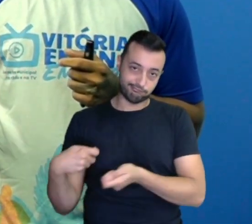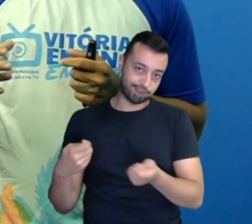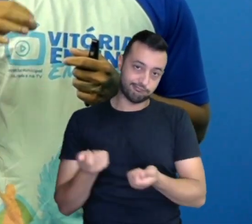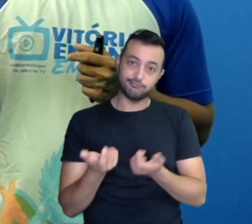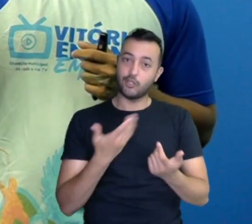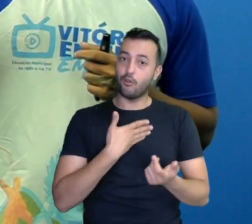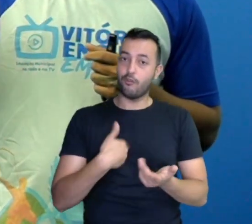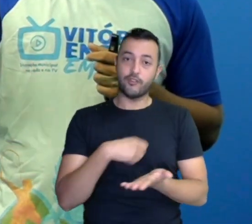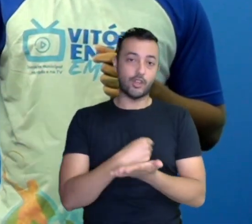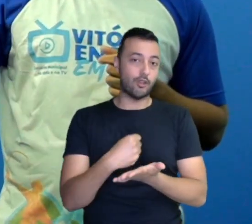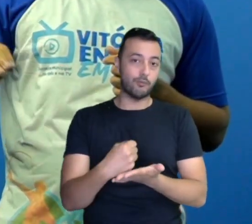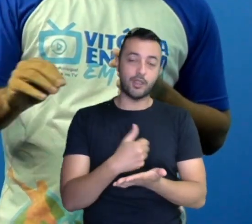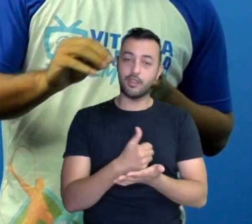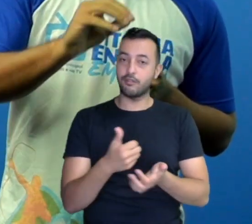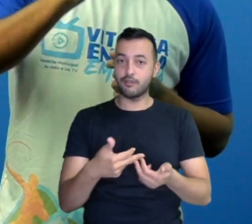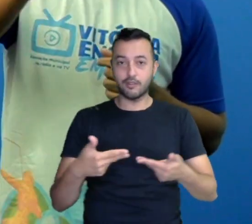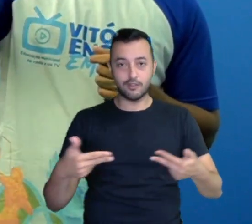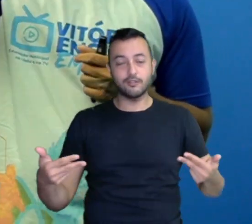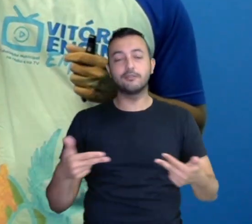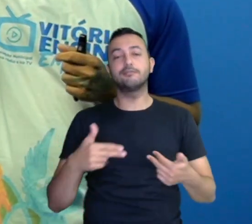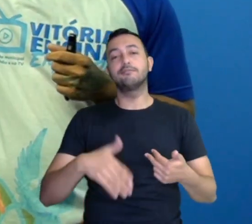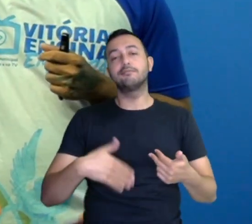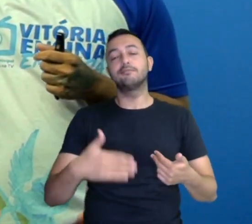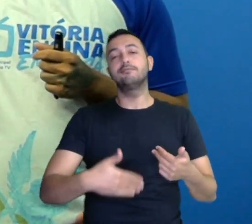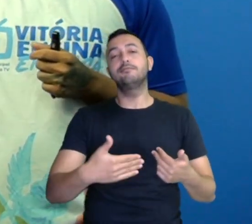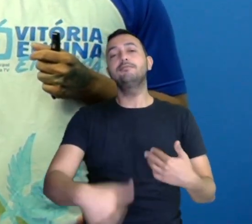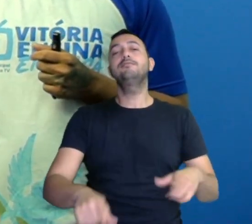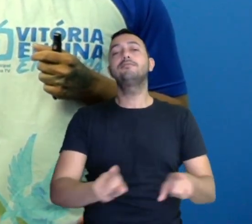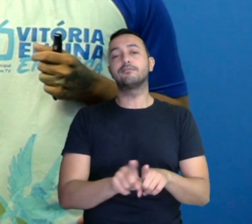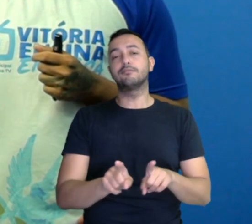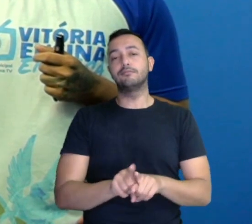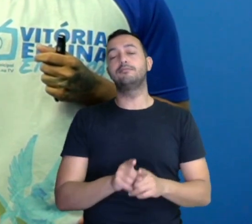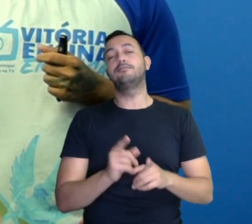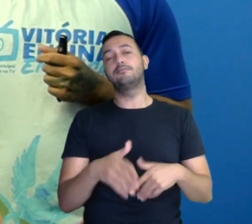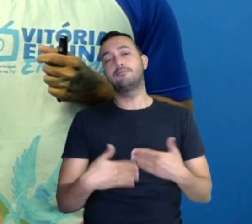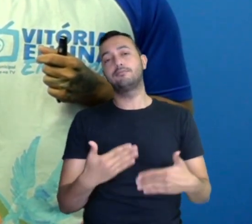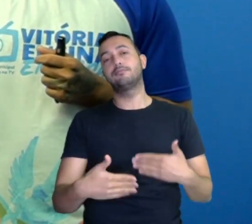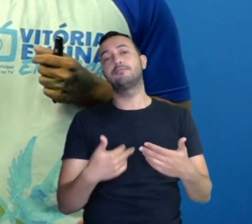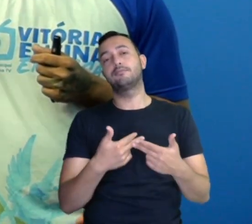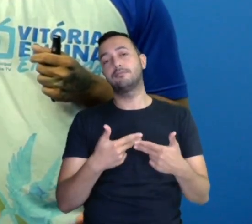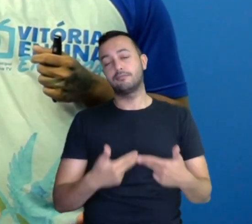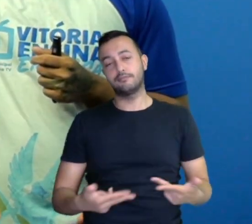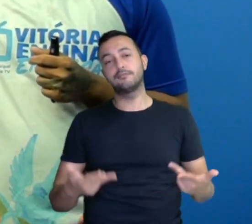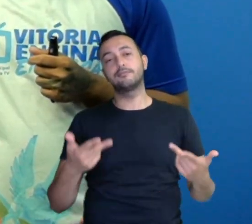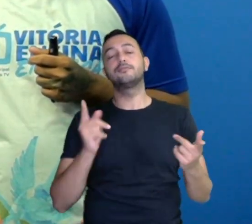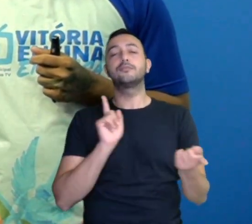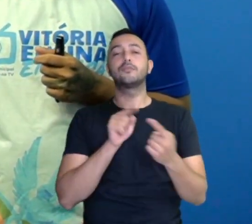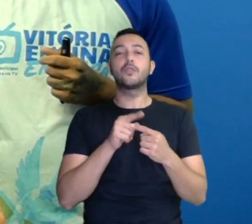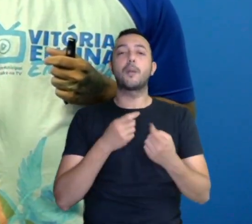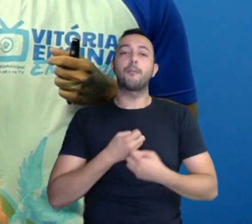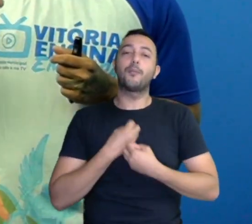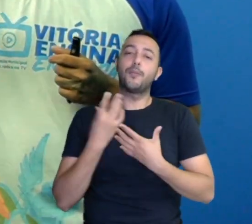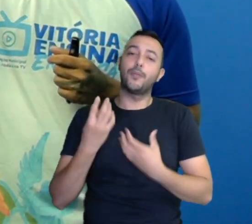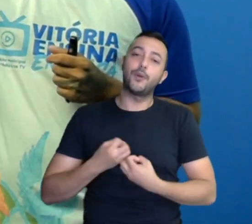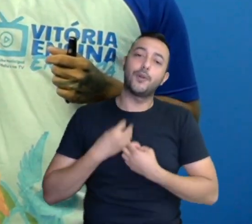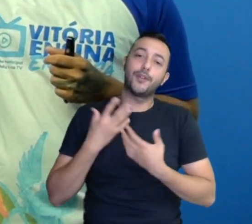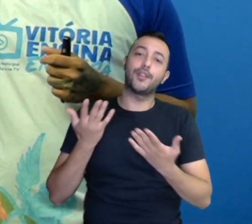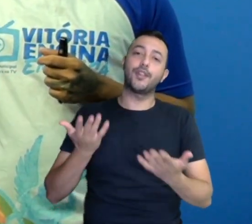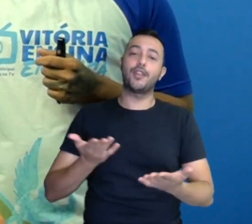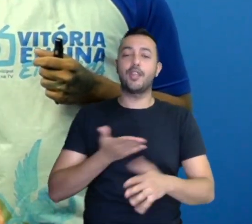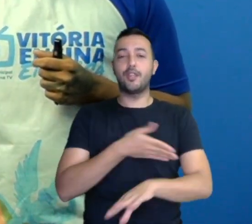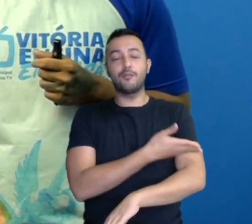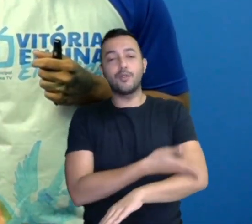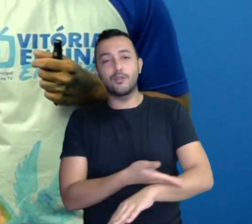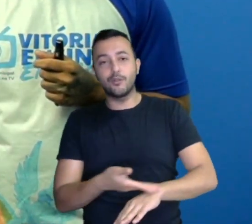do governo e, posteriormente, elas passaram também a desenvolver, a estarem relacionadas com poemas, com as